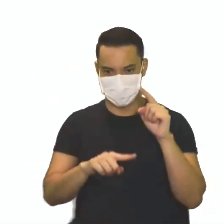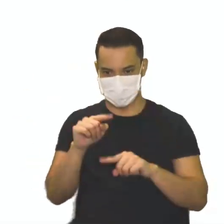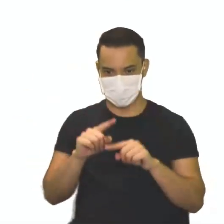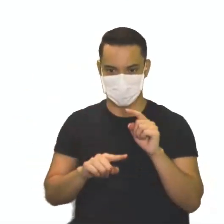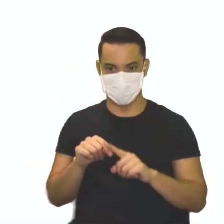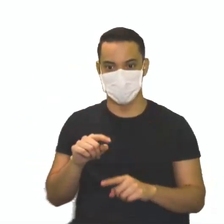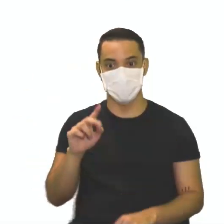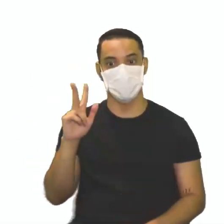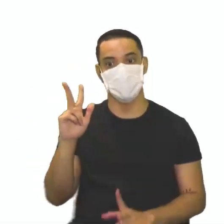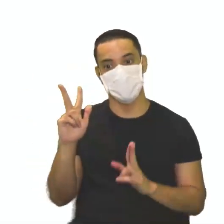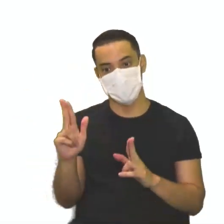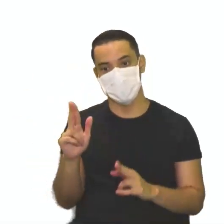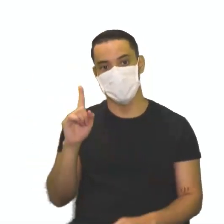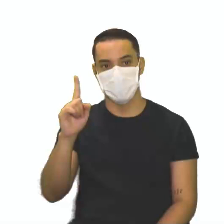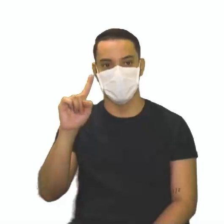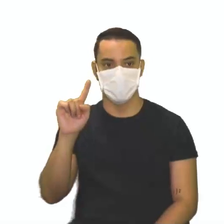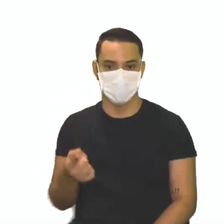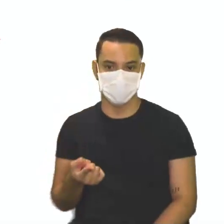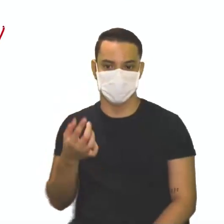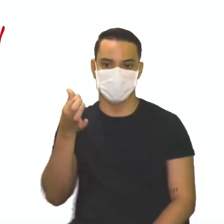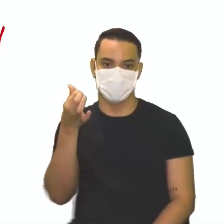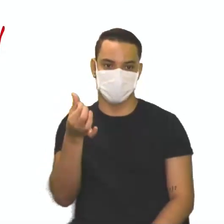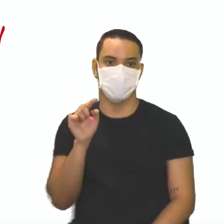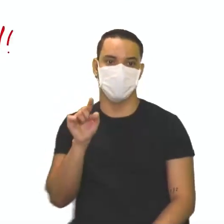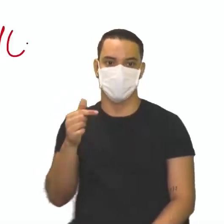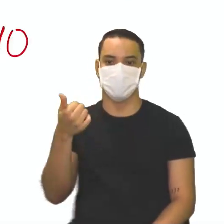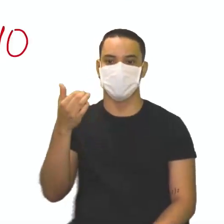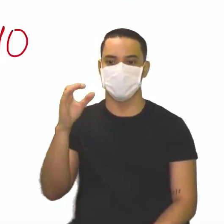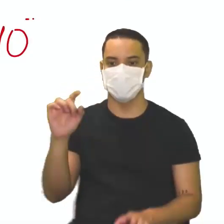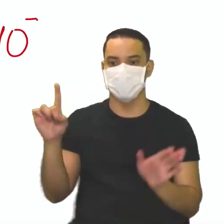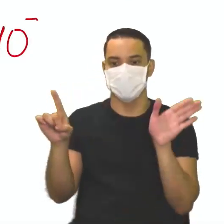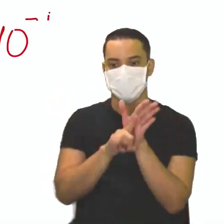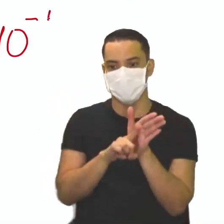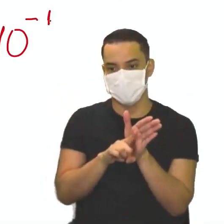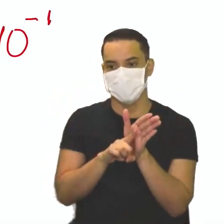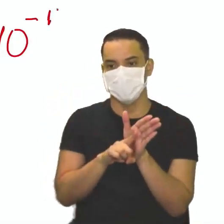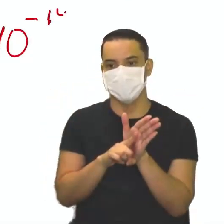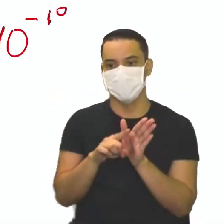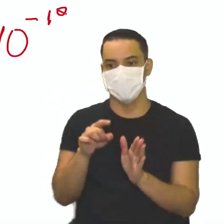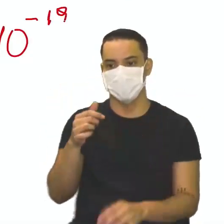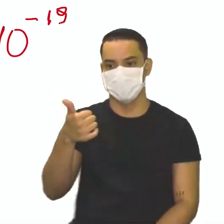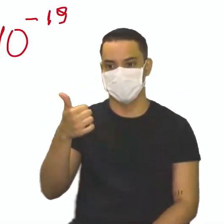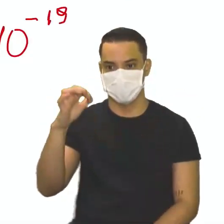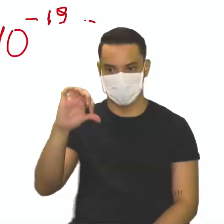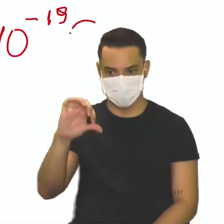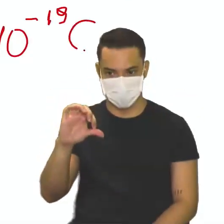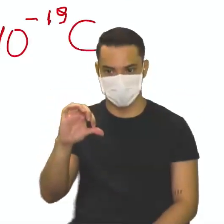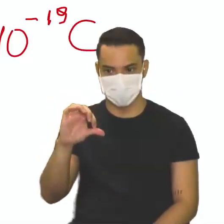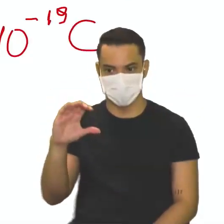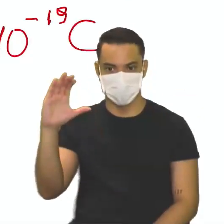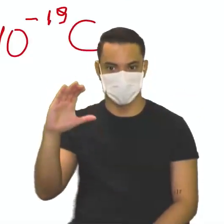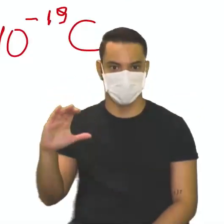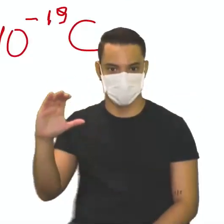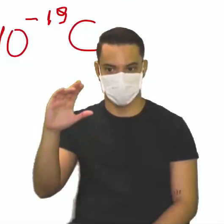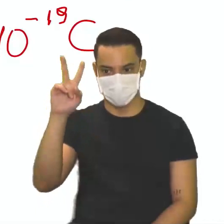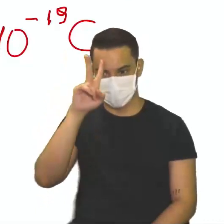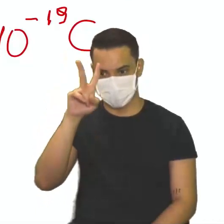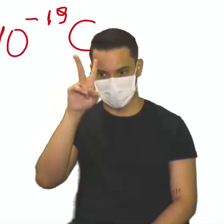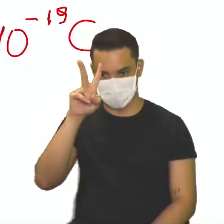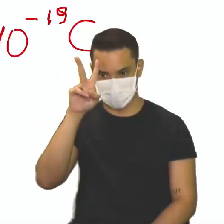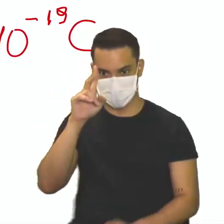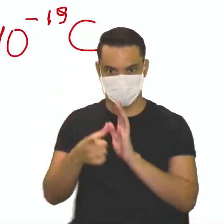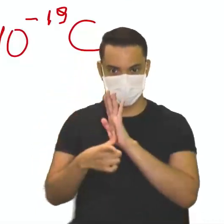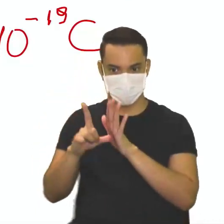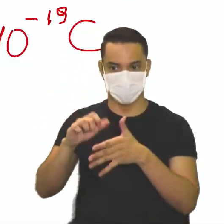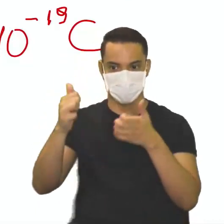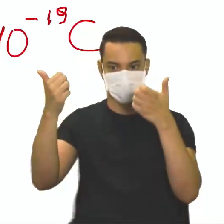elementar, ela é 1,6 vezes 10 a menos 19 Coulomb,